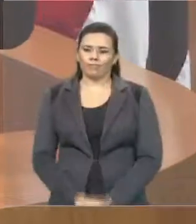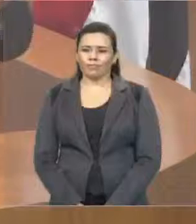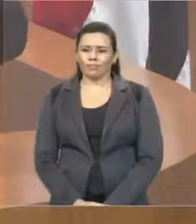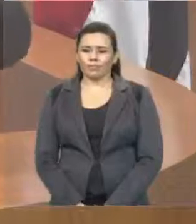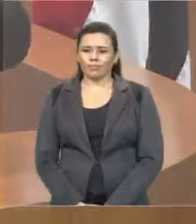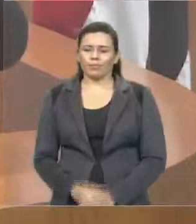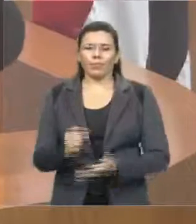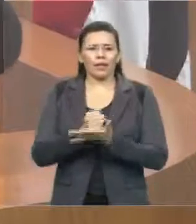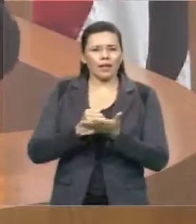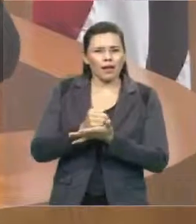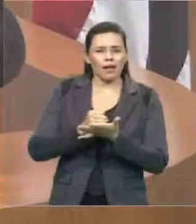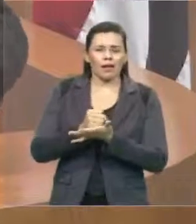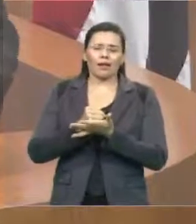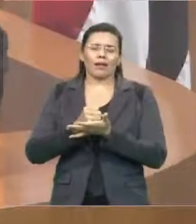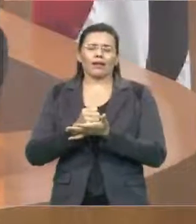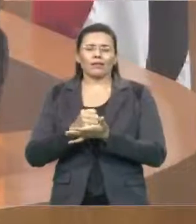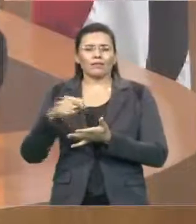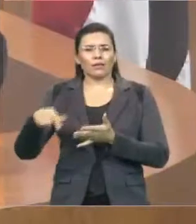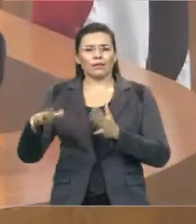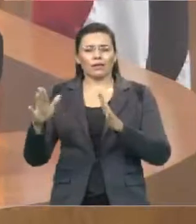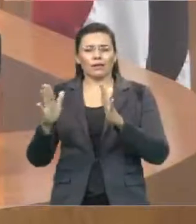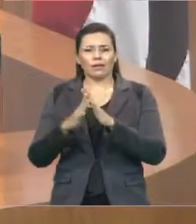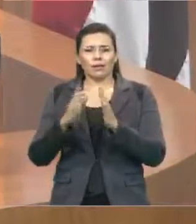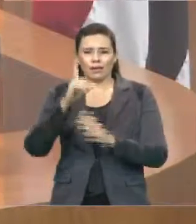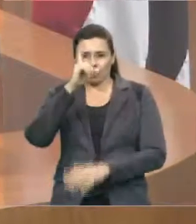maternidade municipal, falta um medicamento